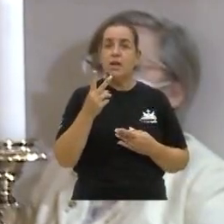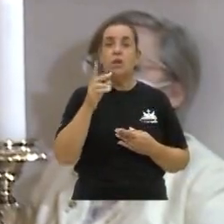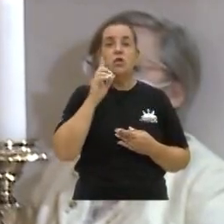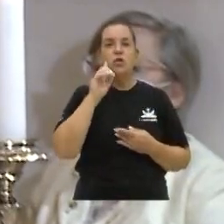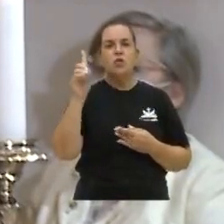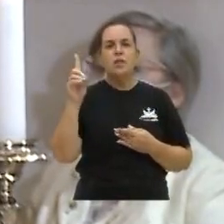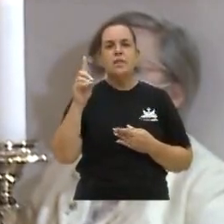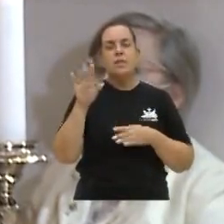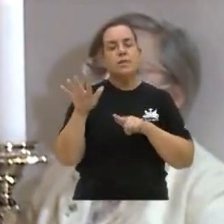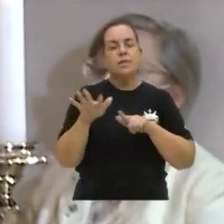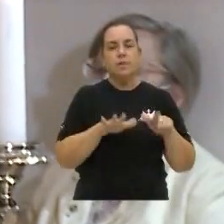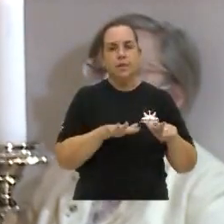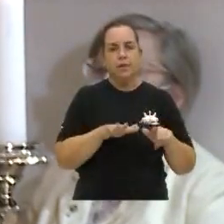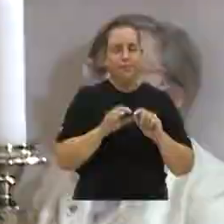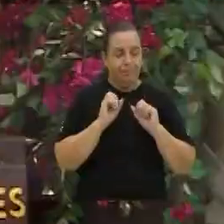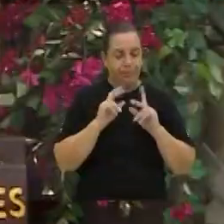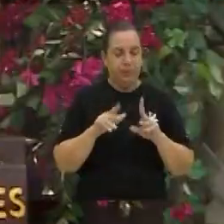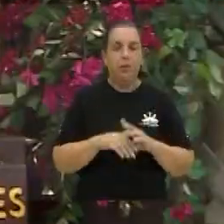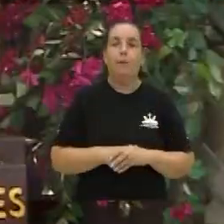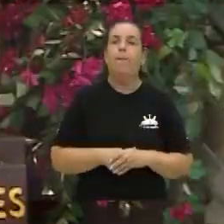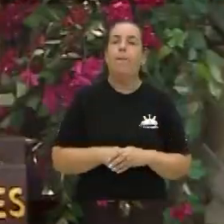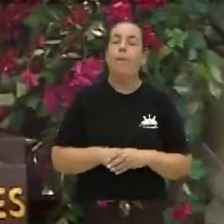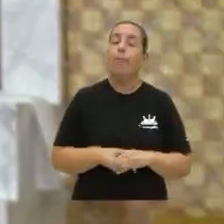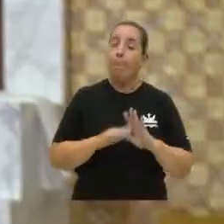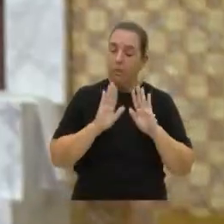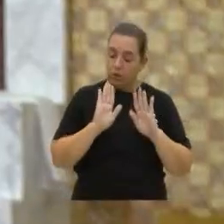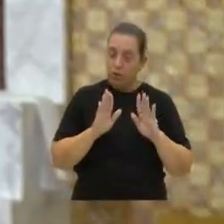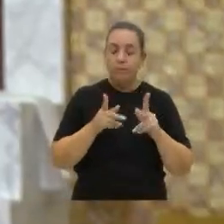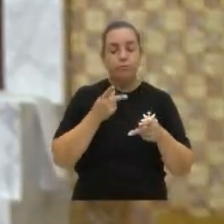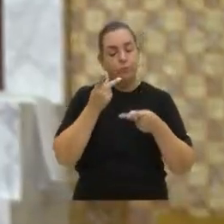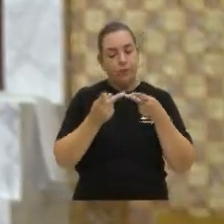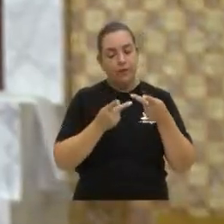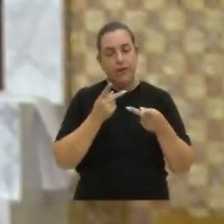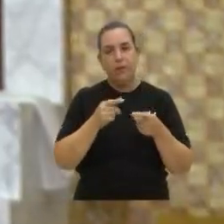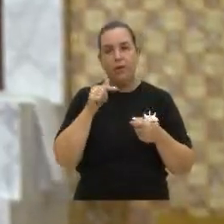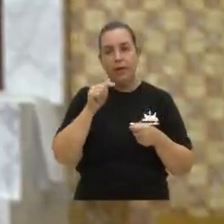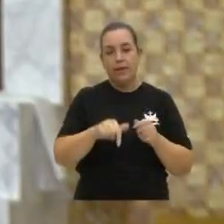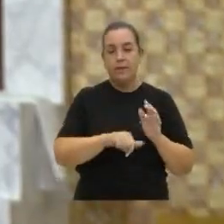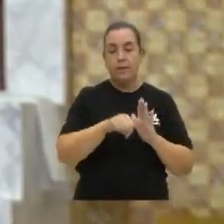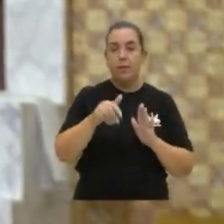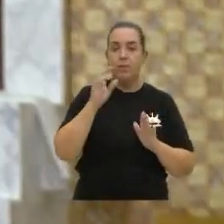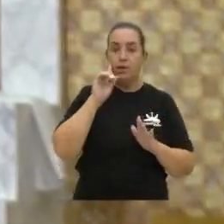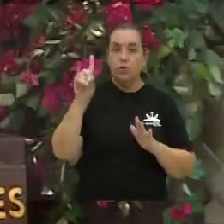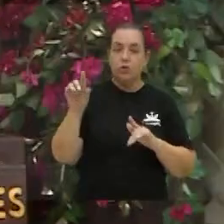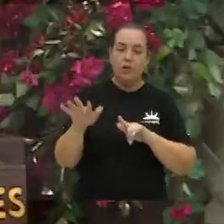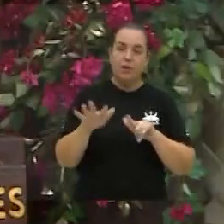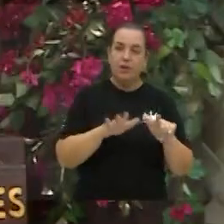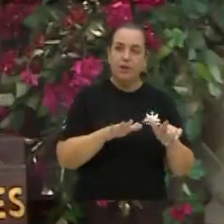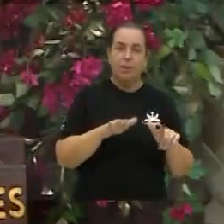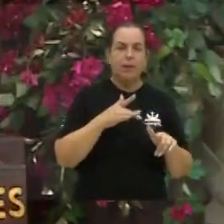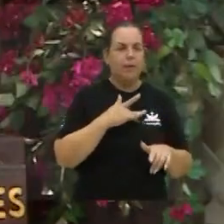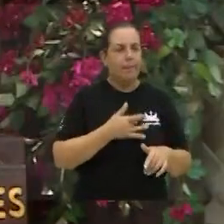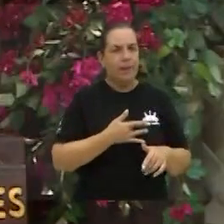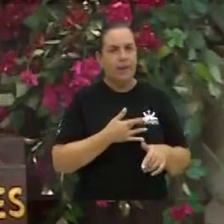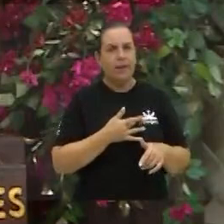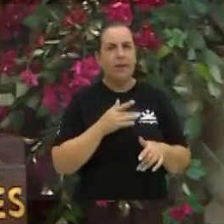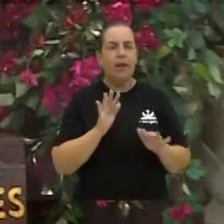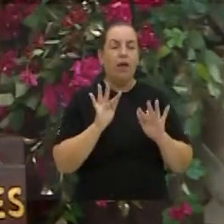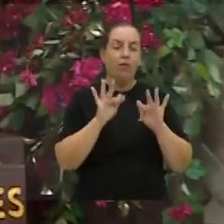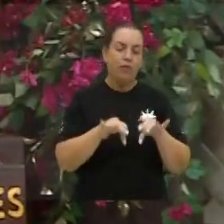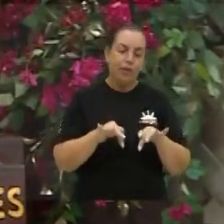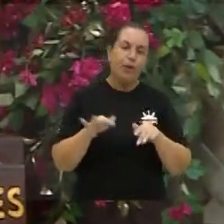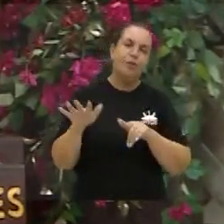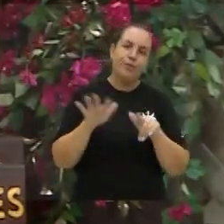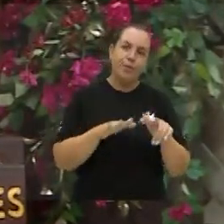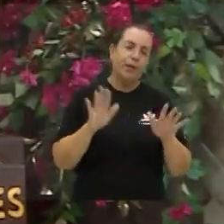semana. E eu dizia, esse primeiro dia da semana, que pena que nós chamamos final de